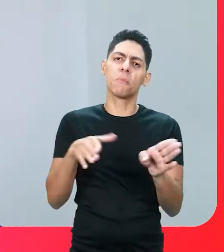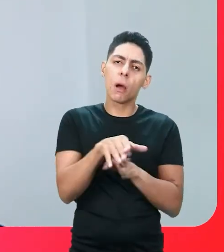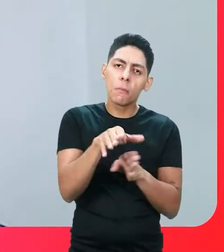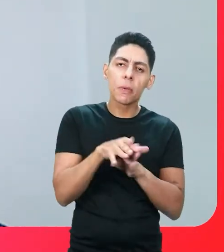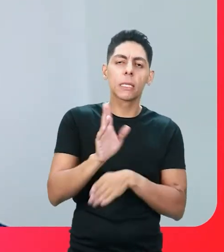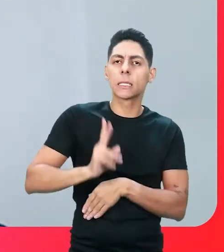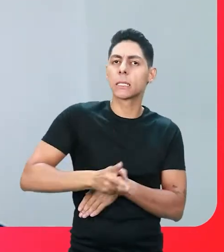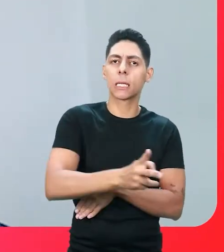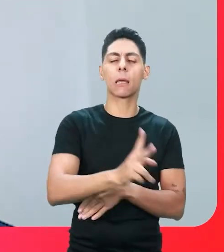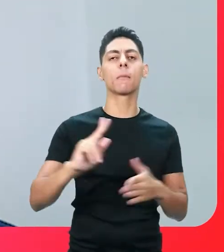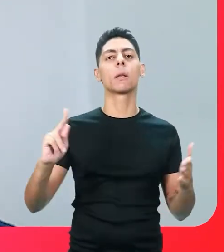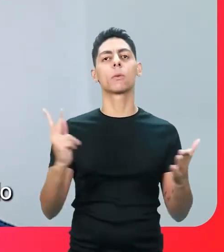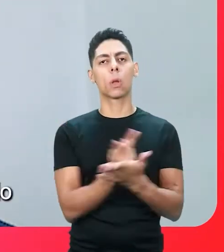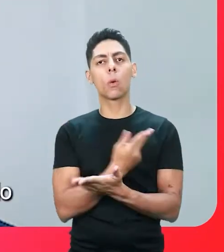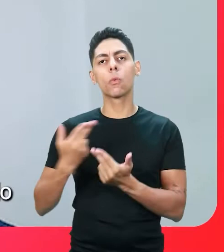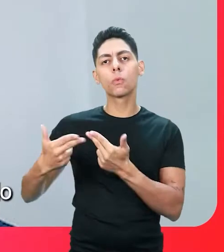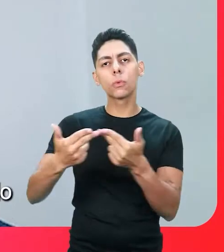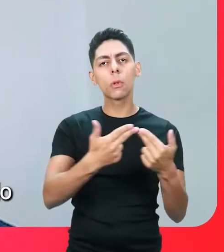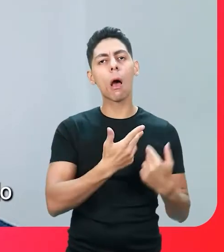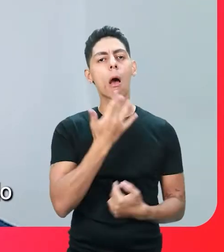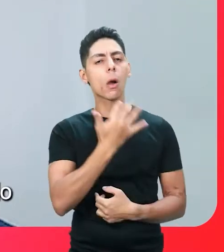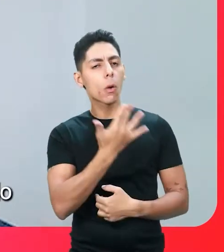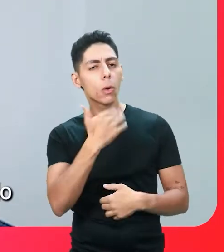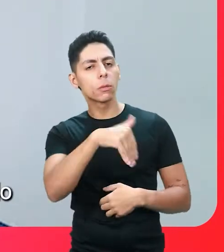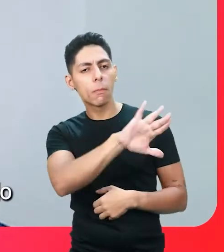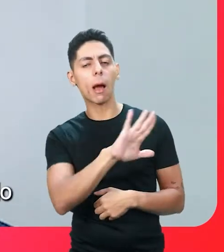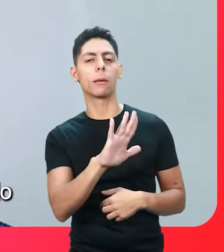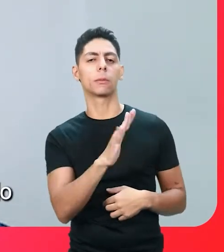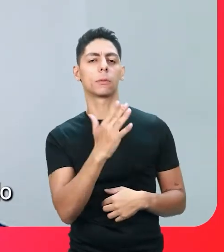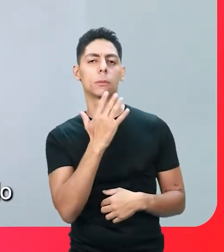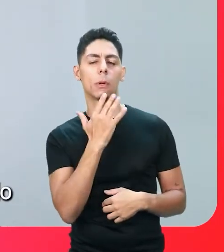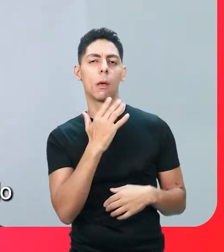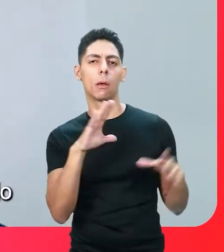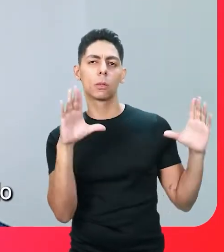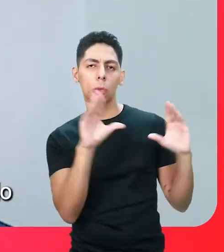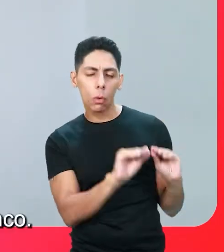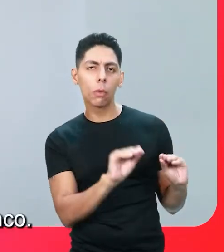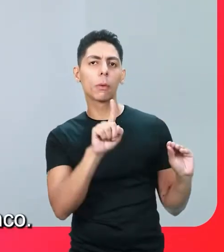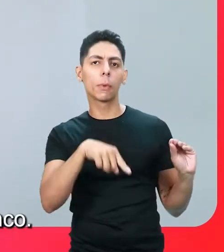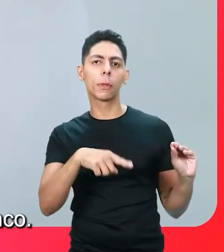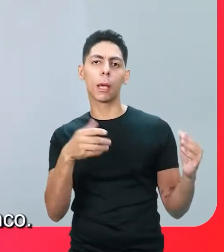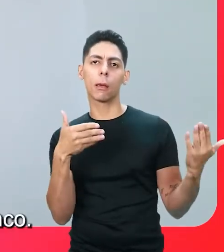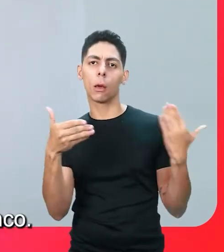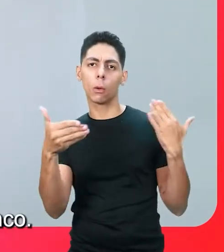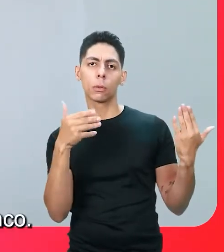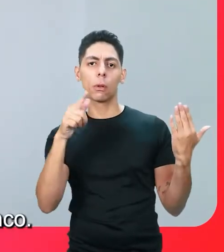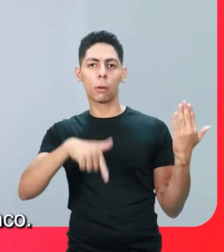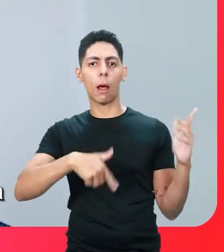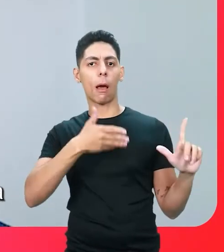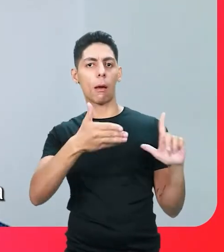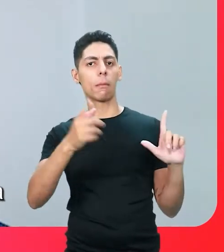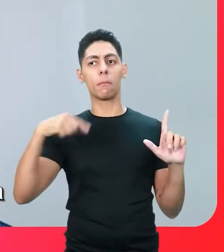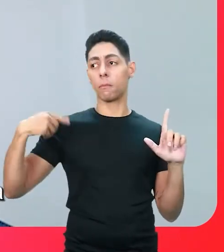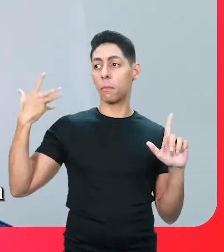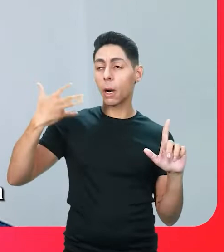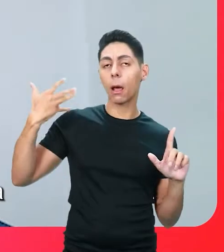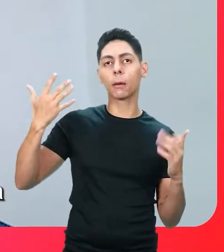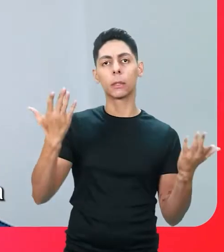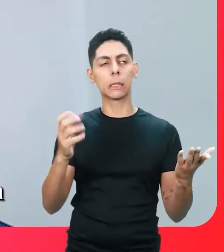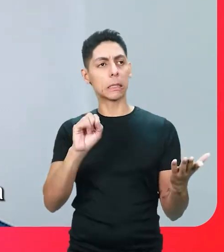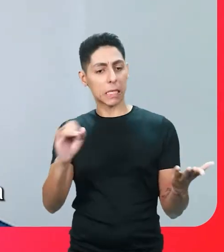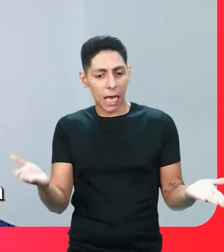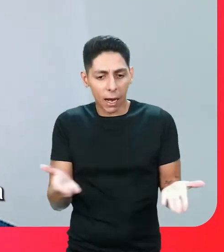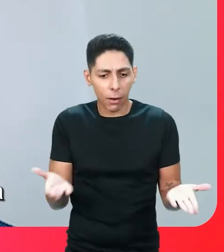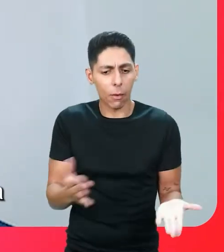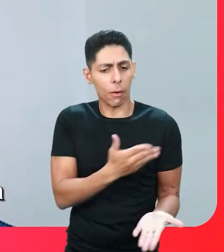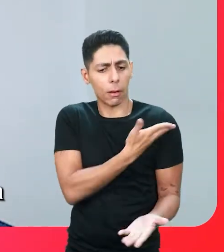usar cores mais escuras para contrastar com o fundo branco. Senão, eu já sou branco, com fundo branco. Se eu usasse uma camisa branca